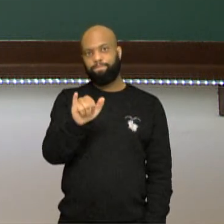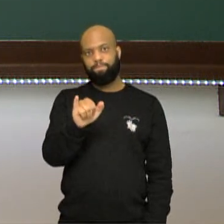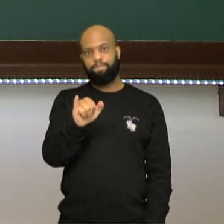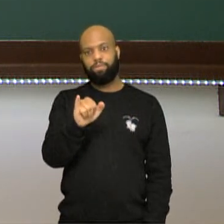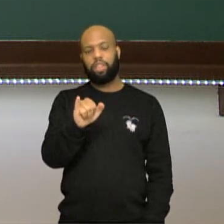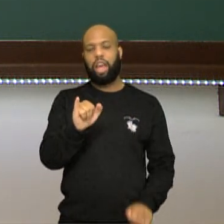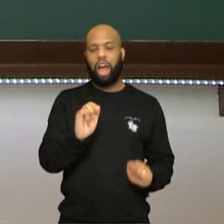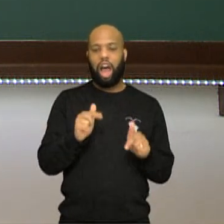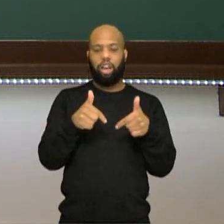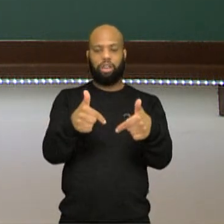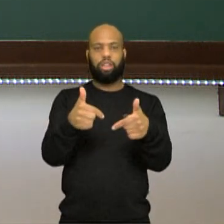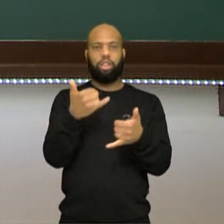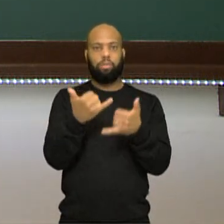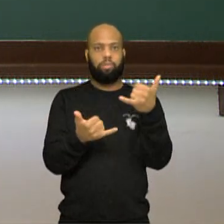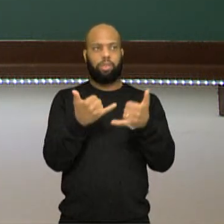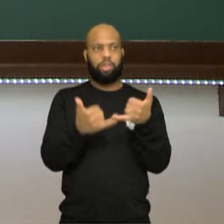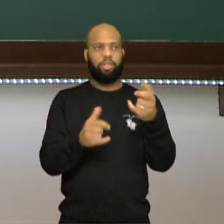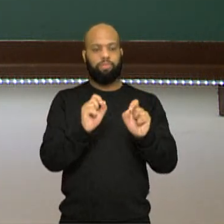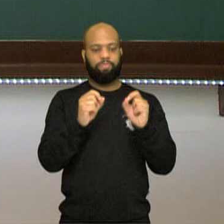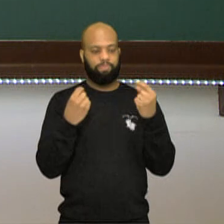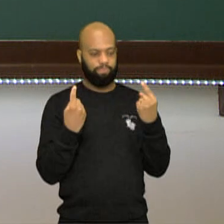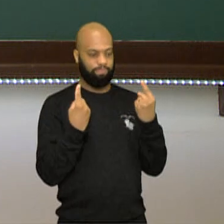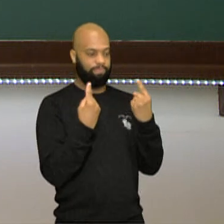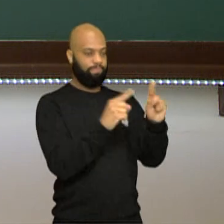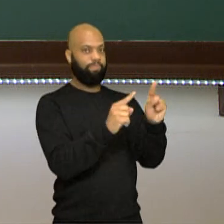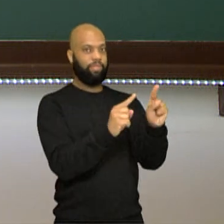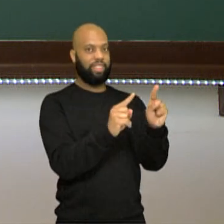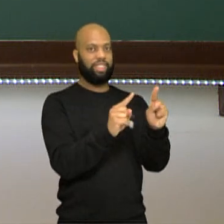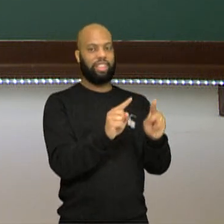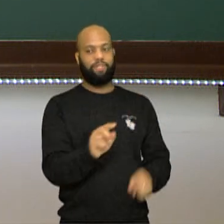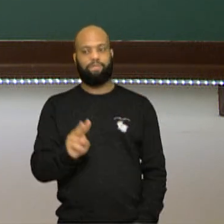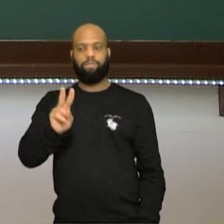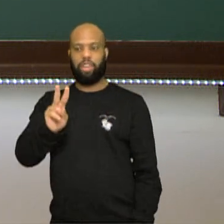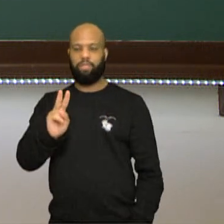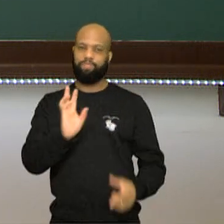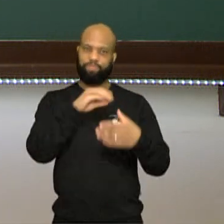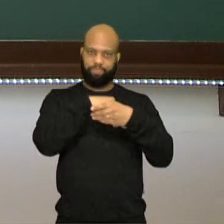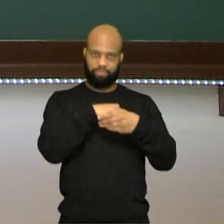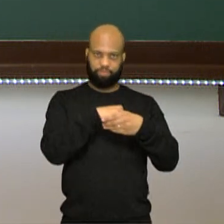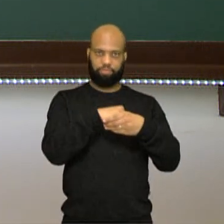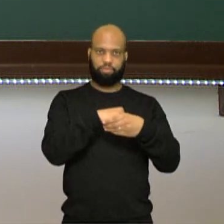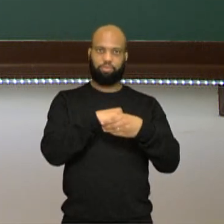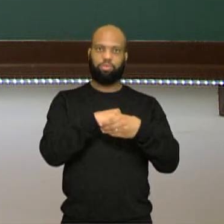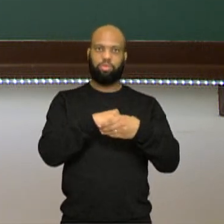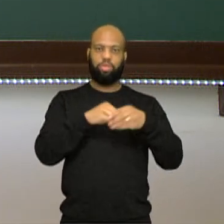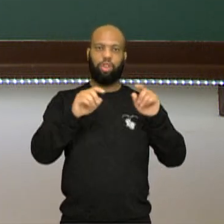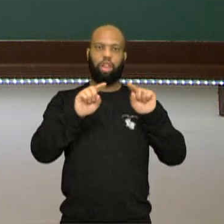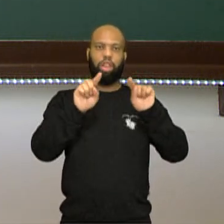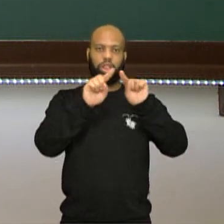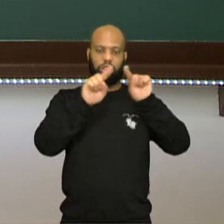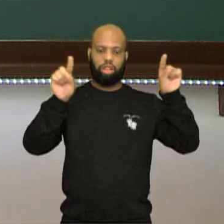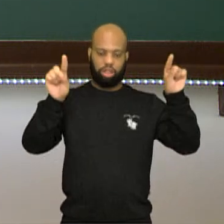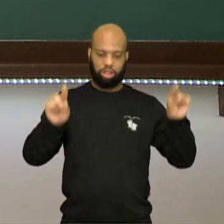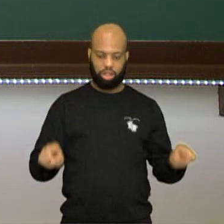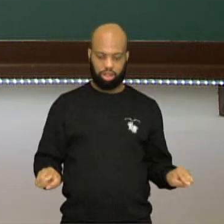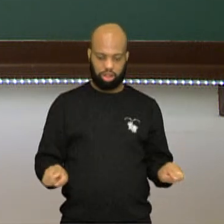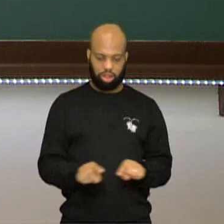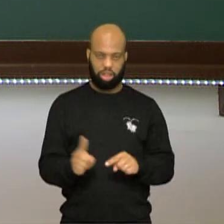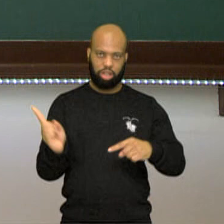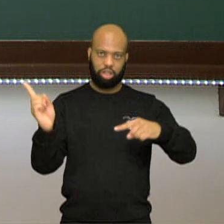agir como se ele fosse uma contratensão no circuito, ou seja, ele vai ser uma força